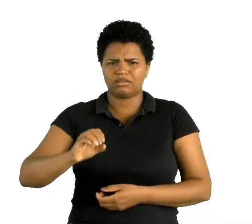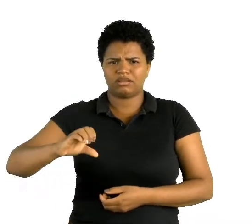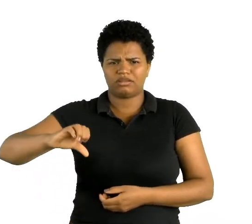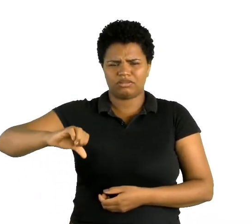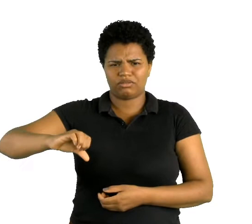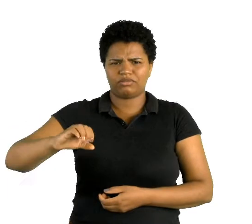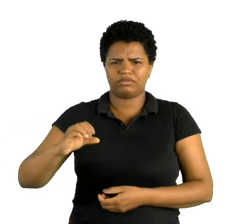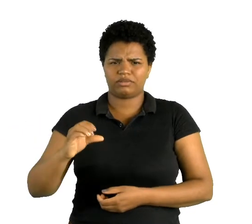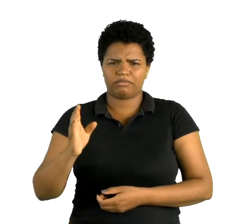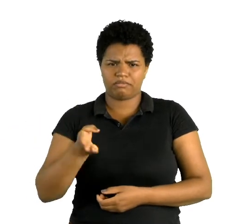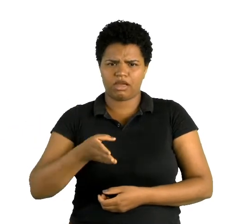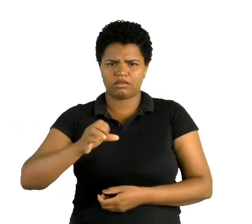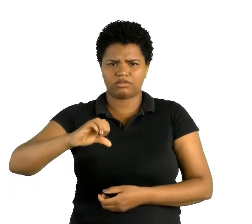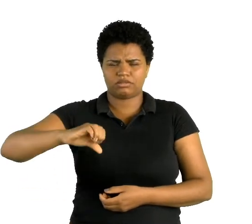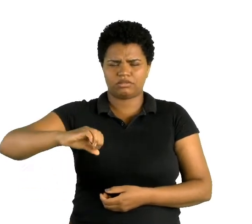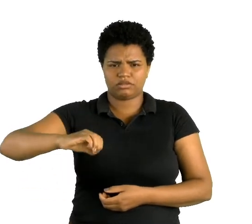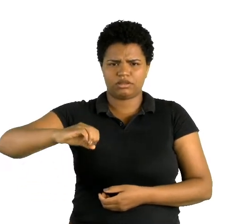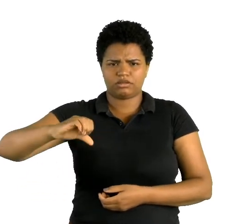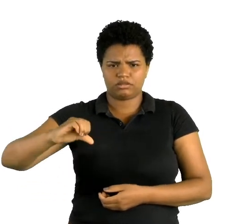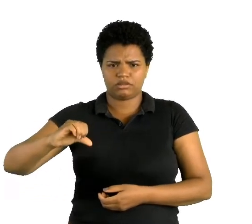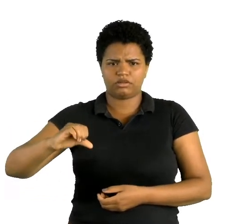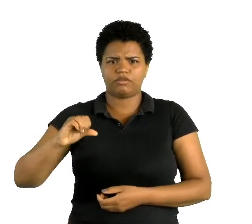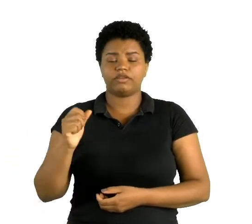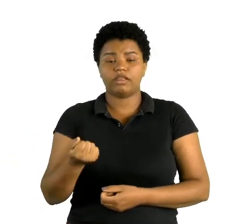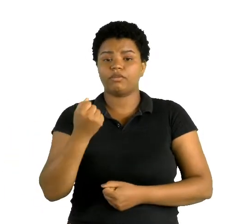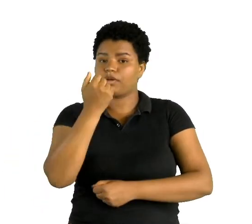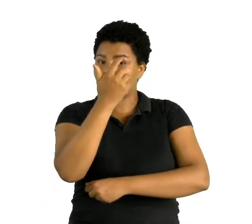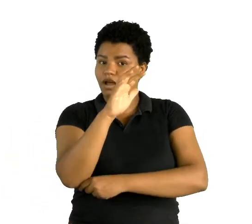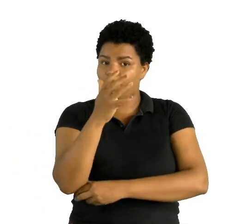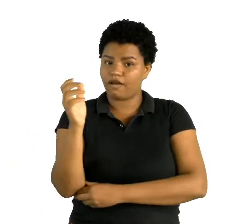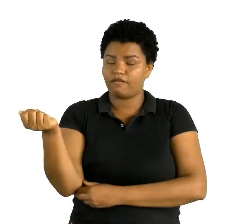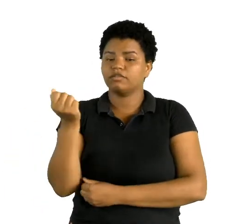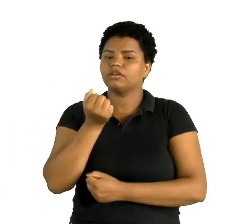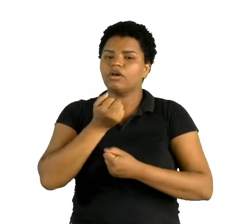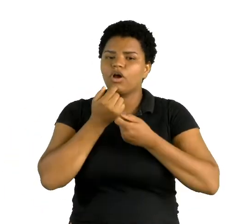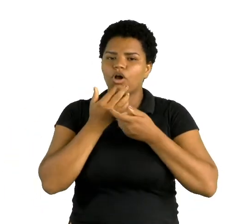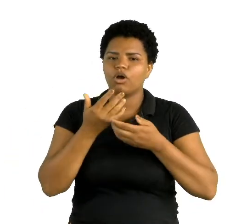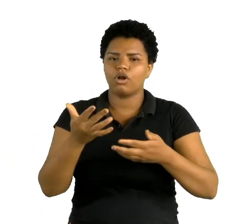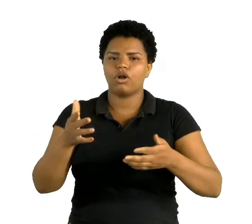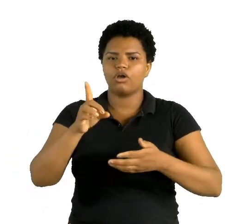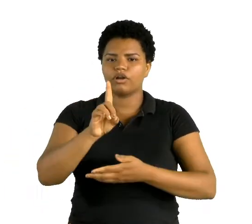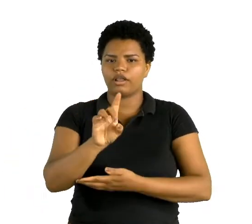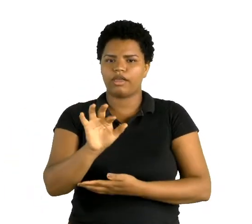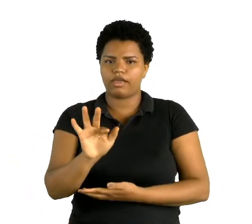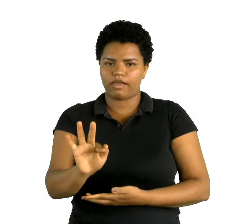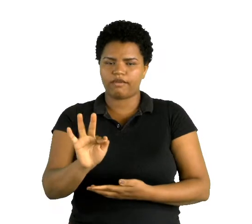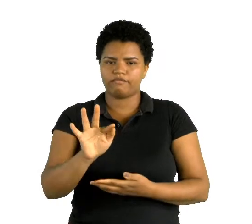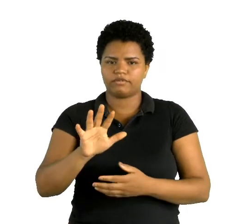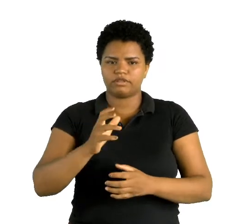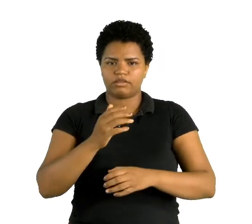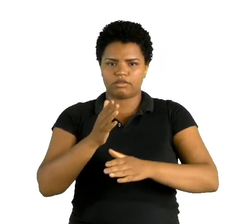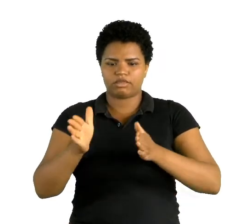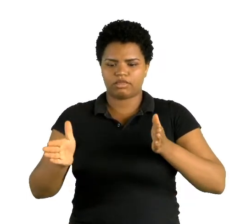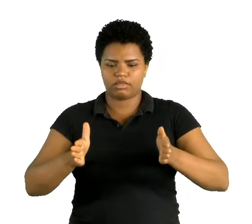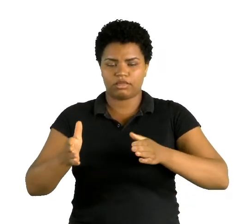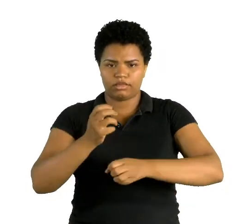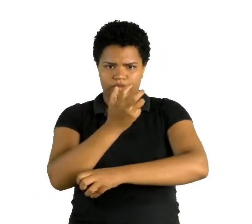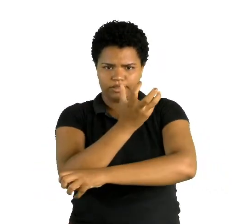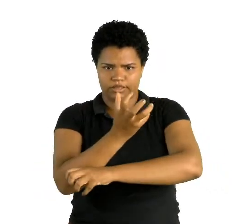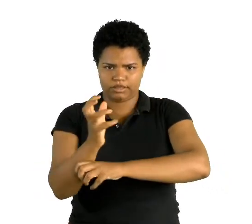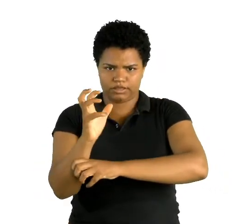www.agenciabrasilia.df.gov.br/2020/09/09 IPs colorem o Distrito Federal na seca a caminho da primavera. Então aí tem a